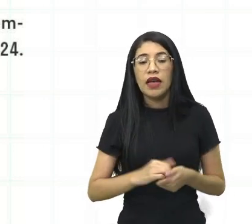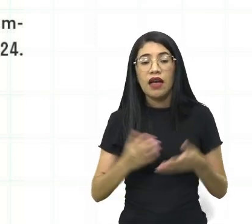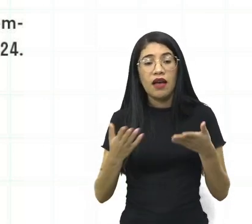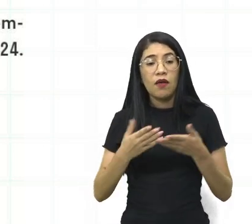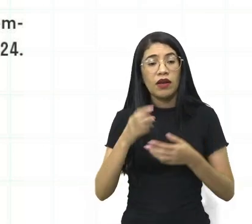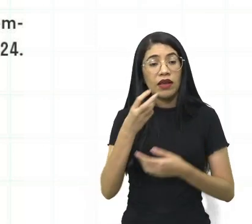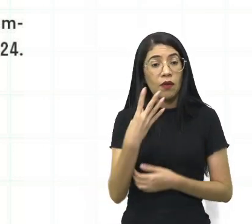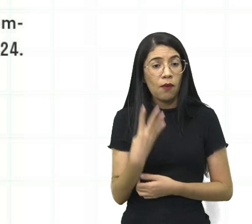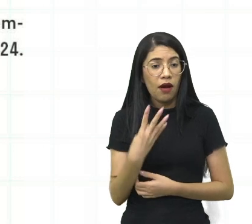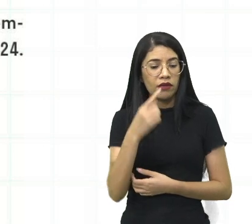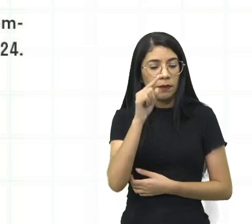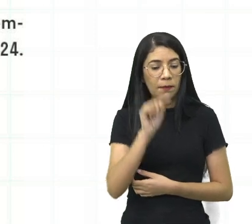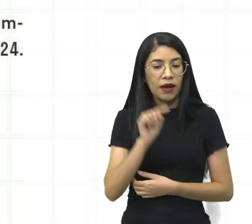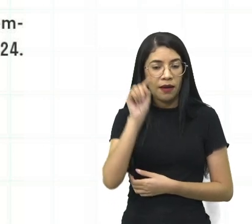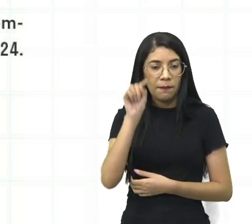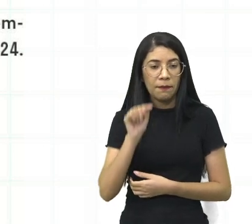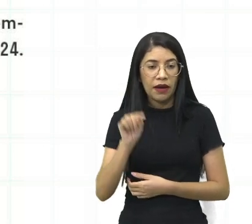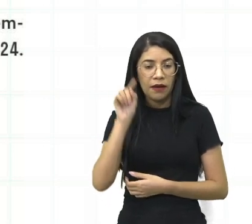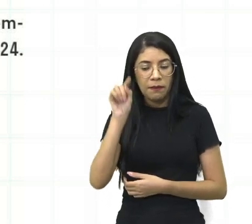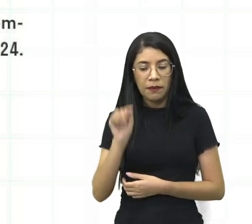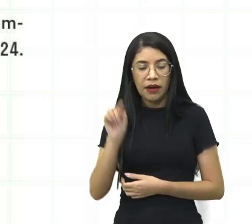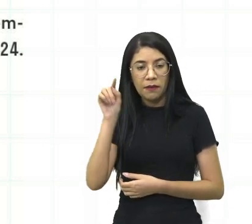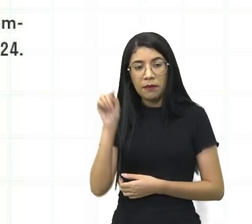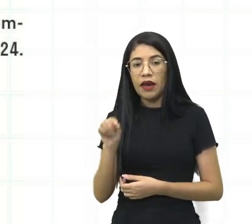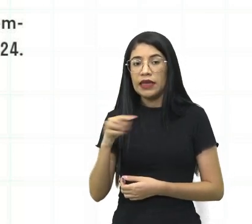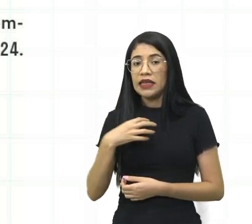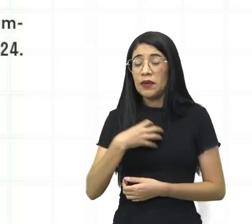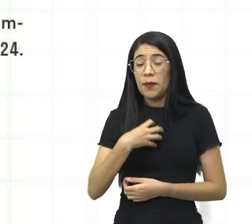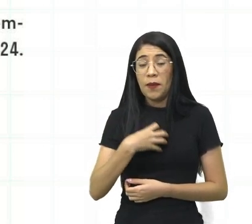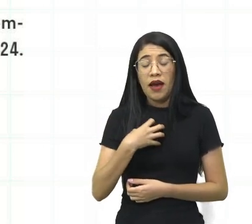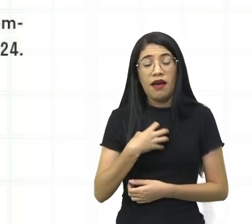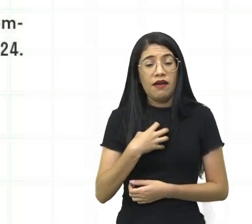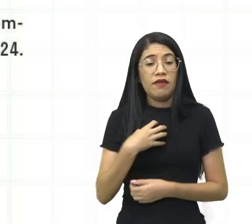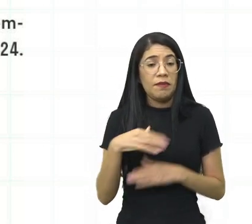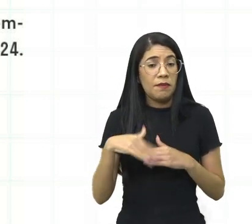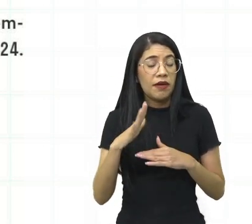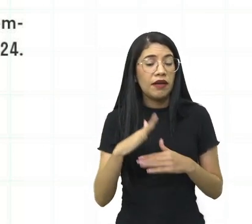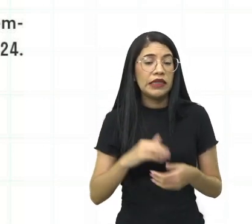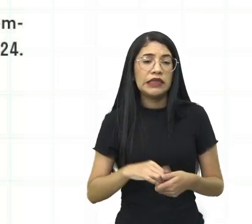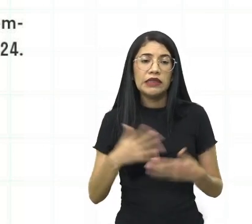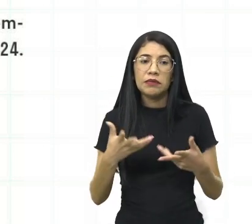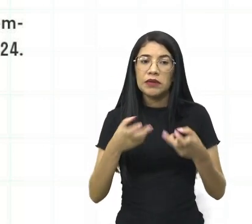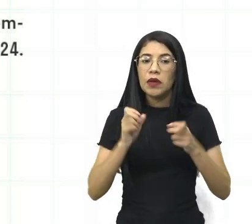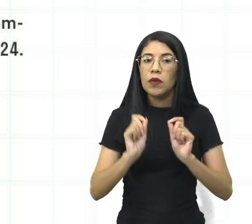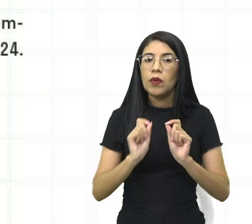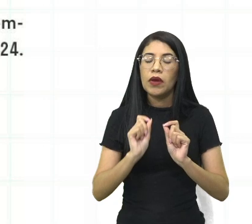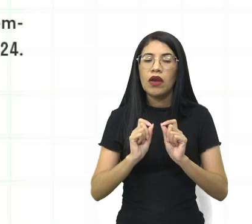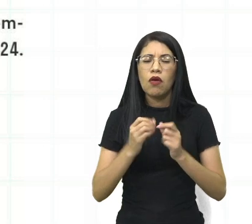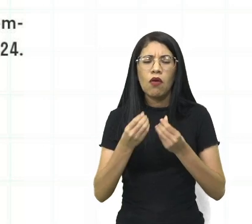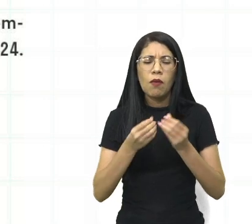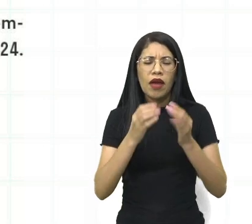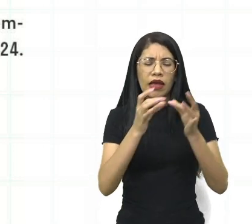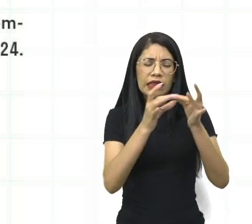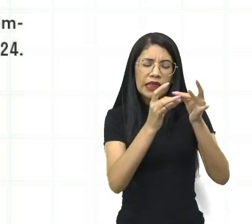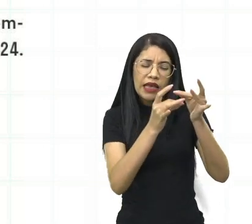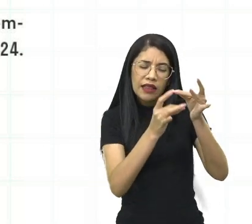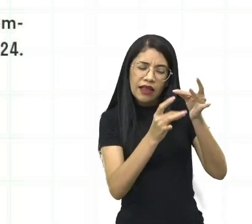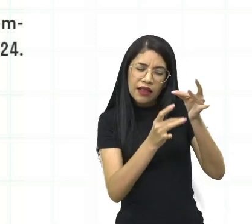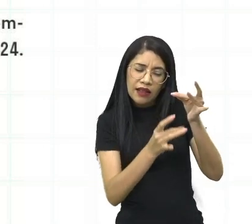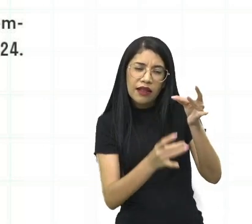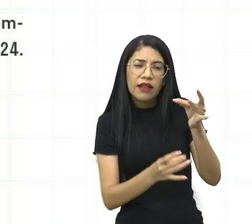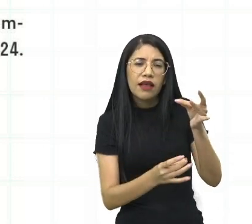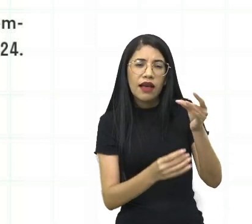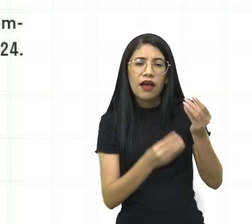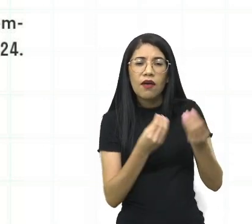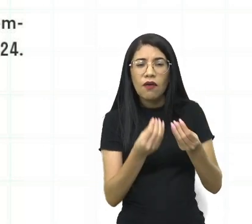quê? 4. Essa aqui tá mais do que indignada. Percebam que ela usou bastante narrativa, todo o trajeto do que ela fez até chegar